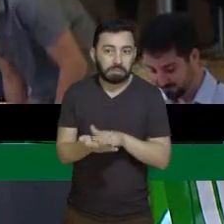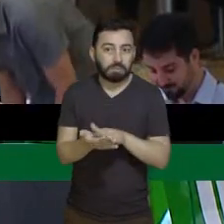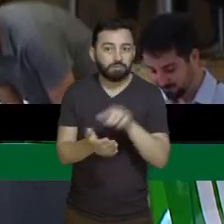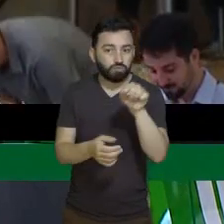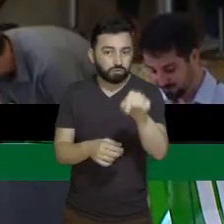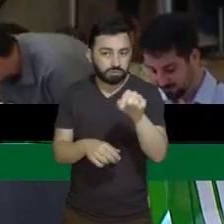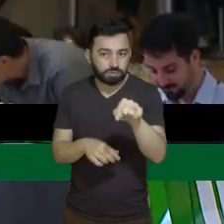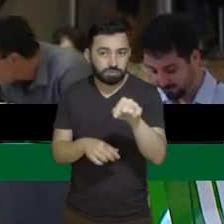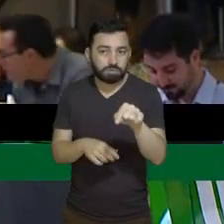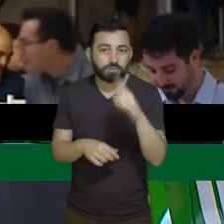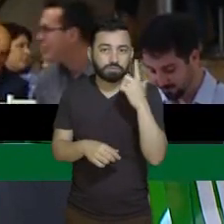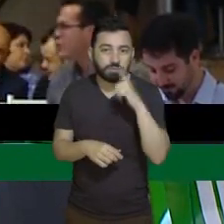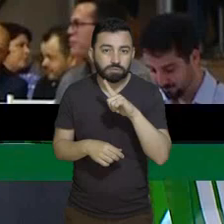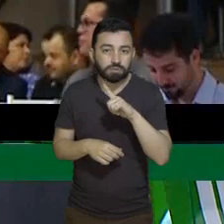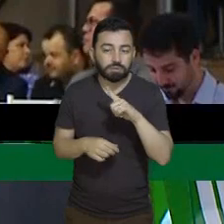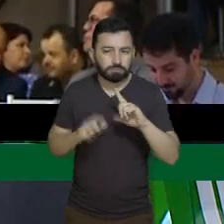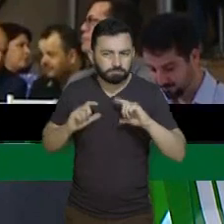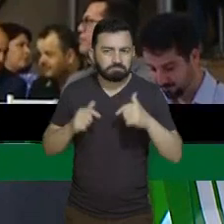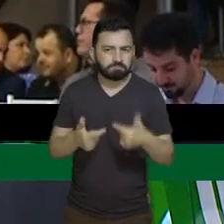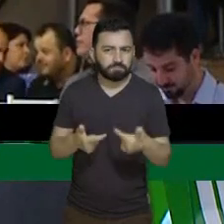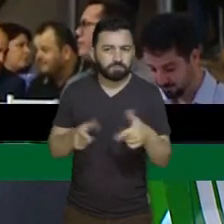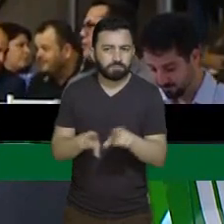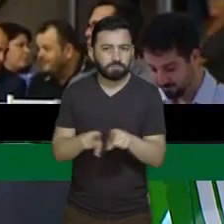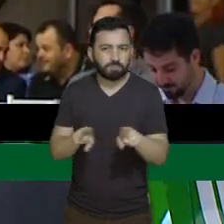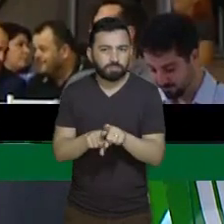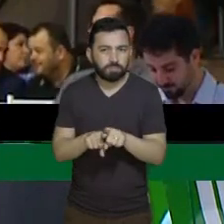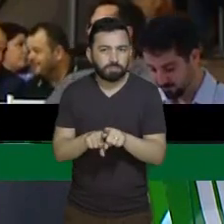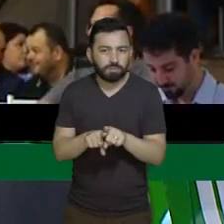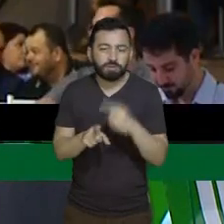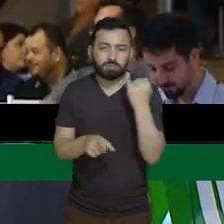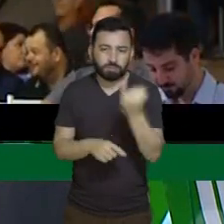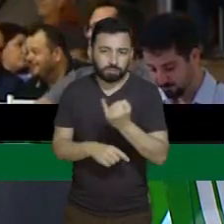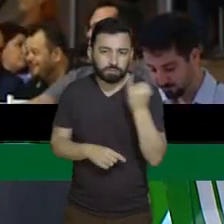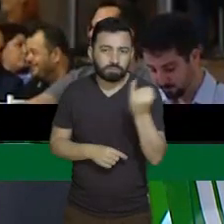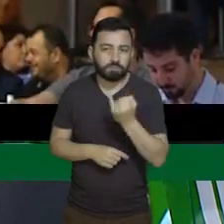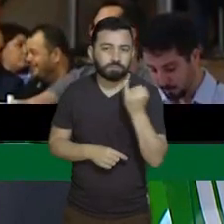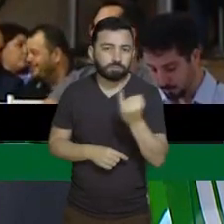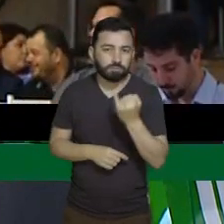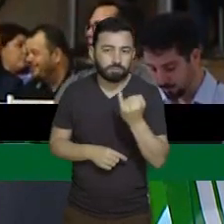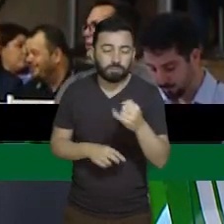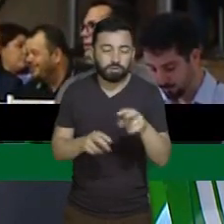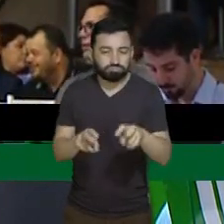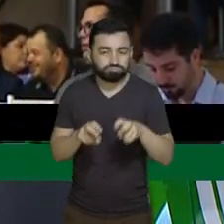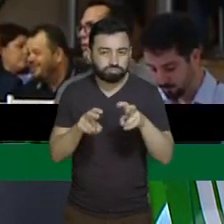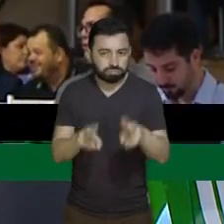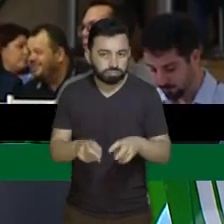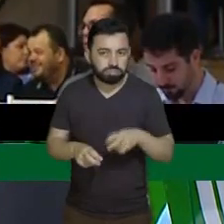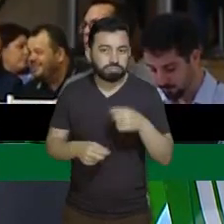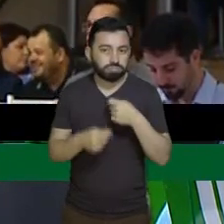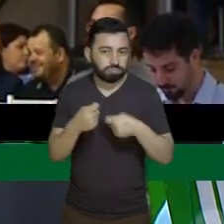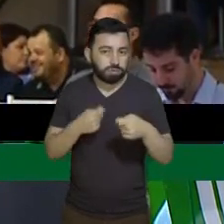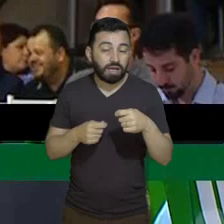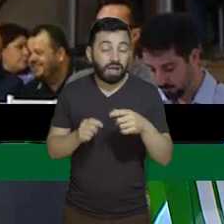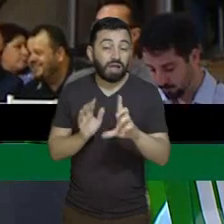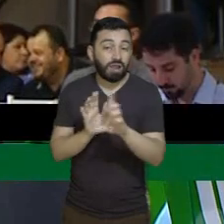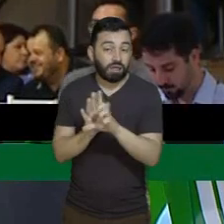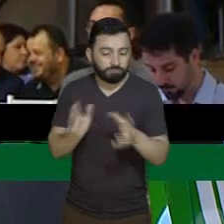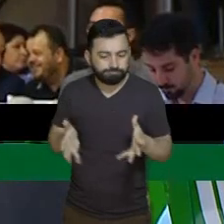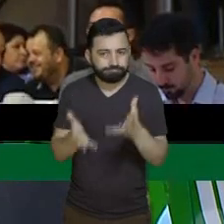Excelência pela iniciativa, e é algo importantíssimo para o nosso agronegócio. Então, essa lei ela vai